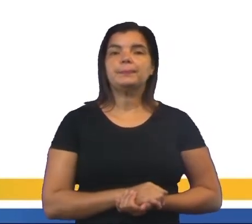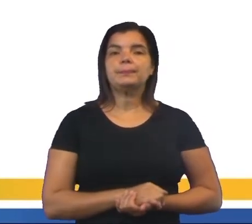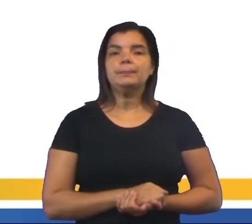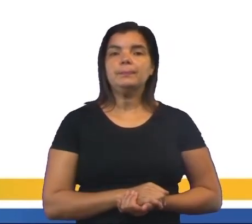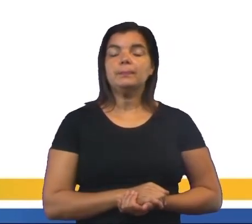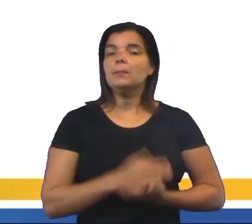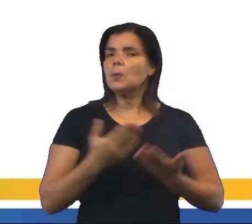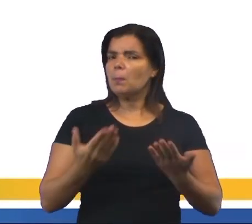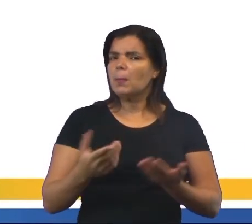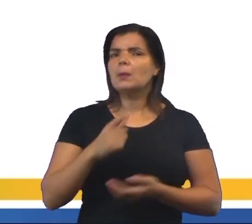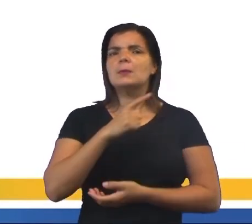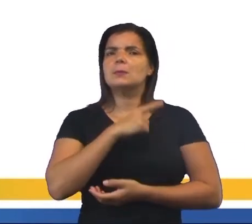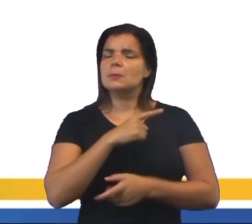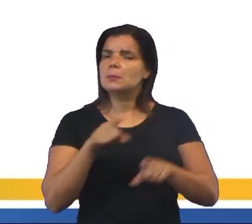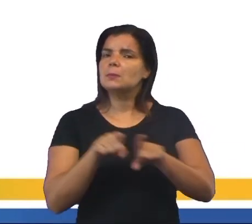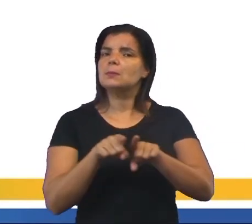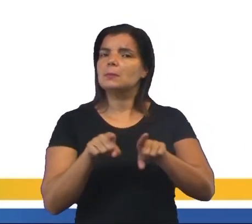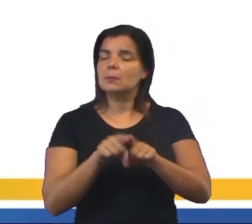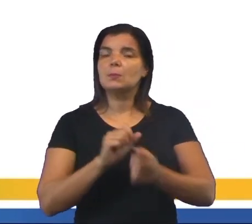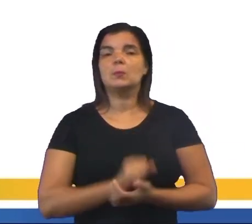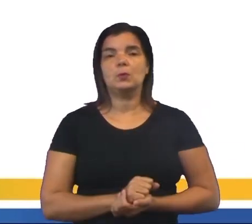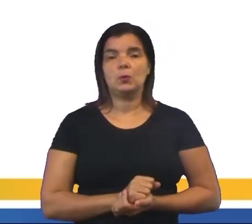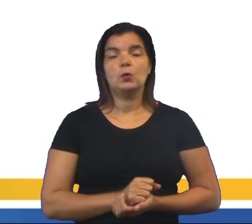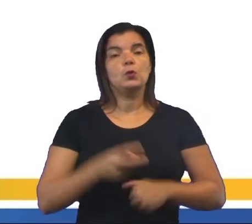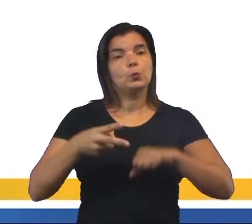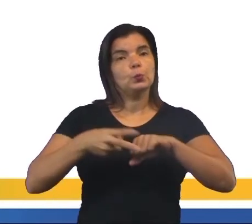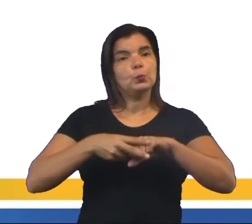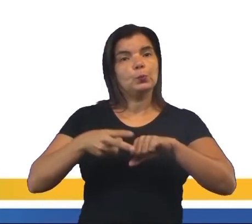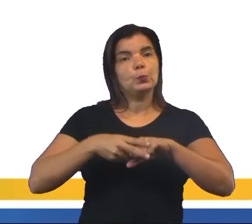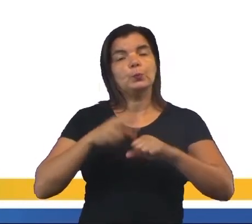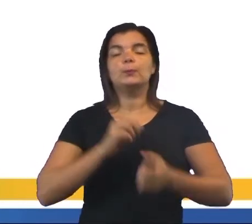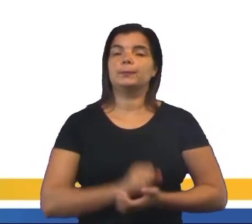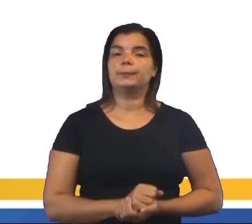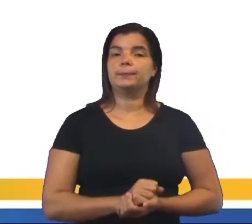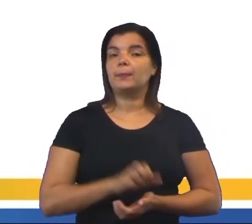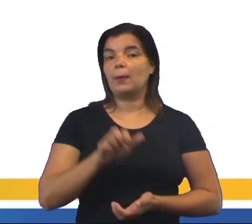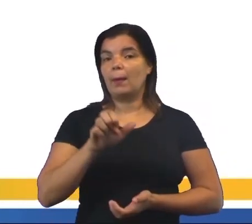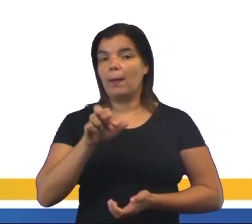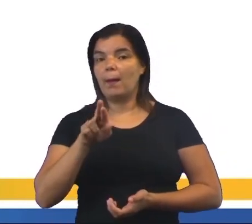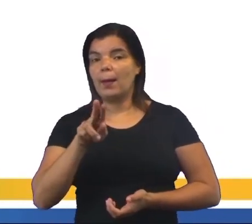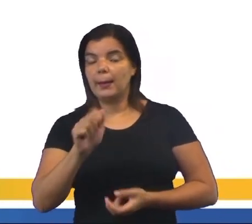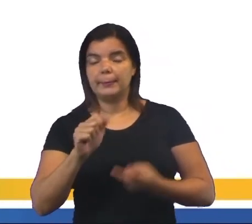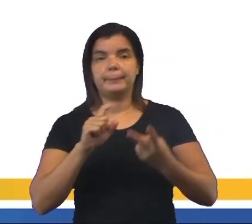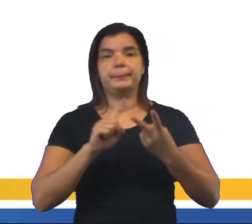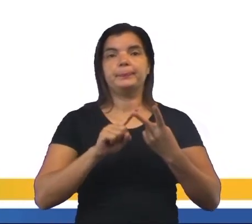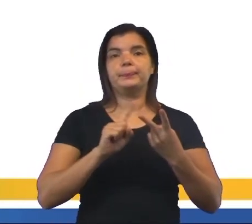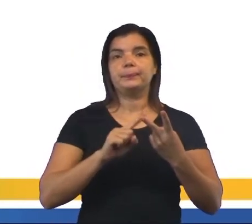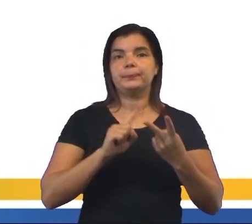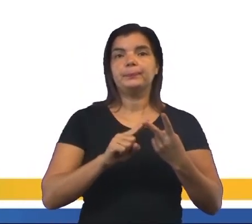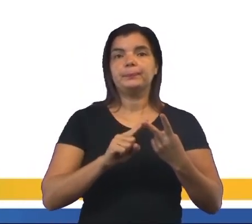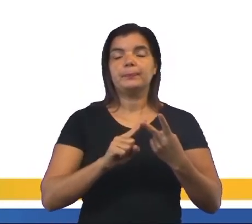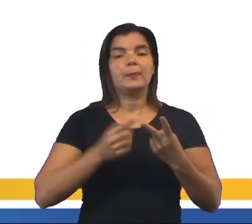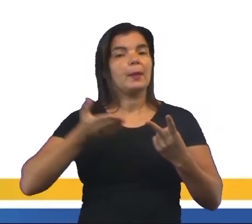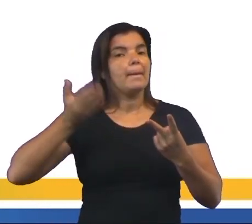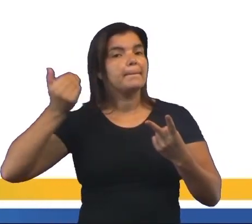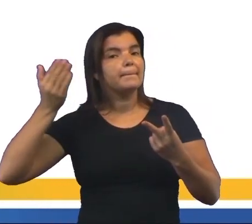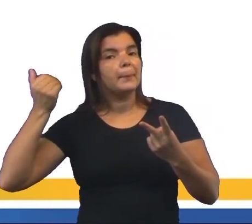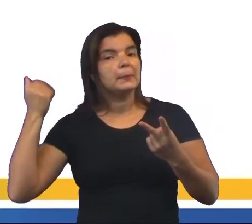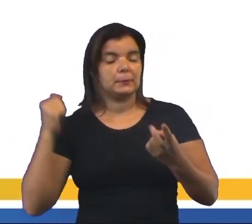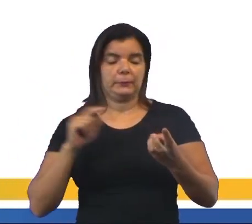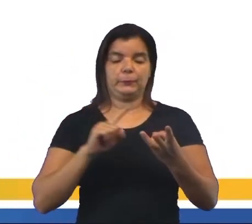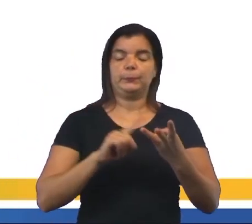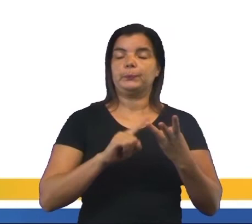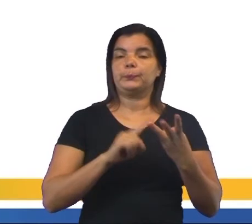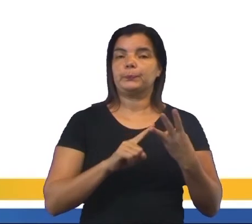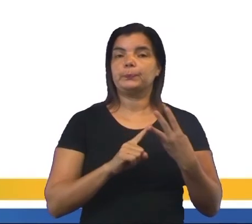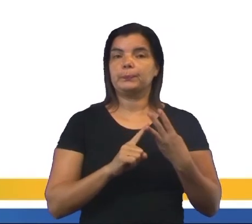acabadas. Mas nós temos também as formas verbais era, a forma verbal passávamos,